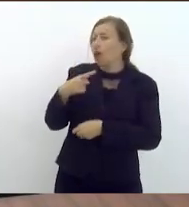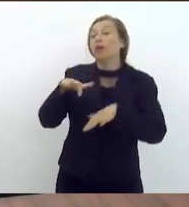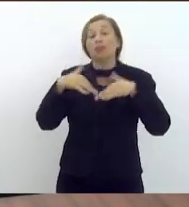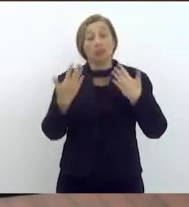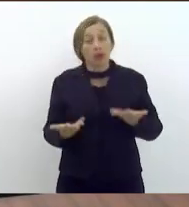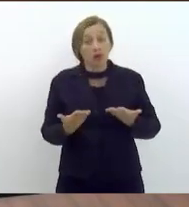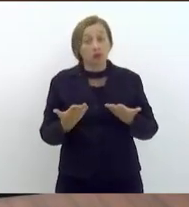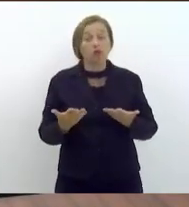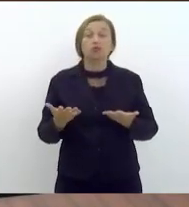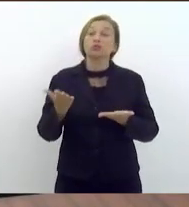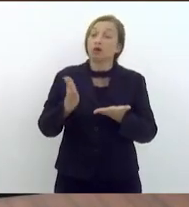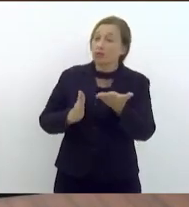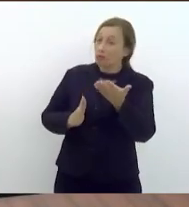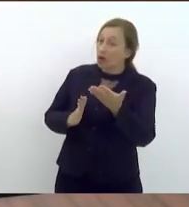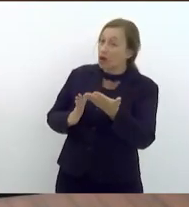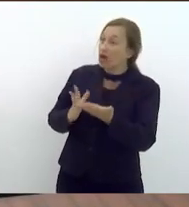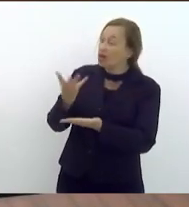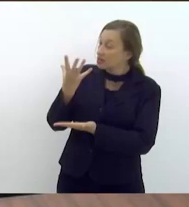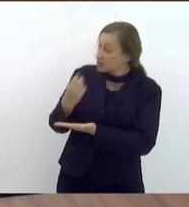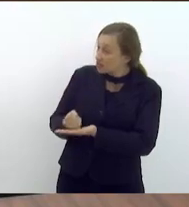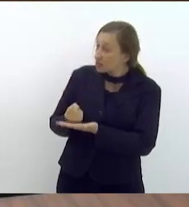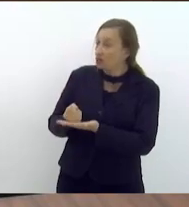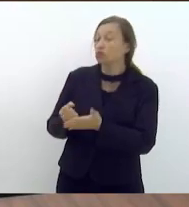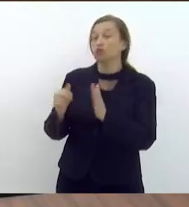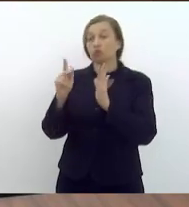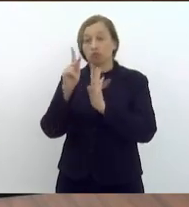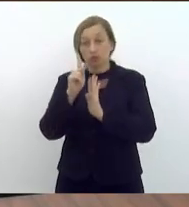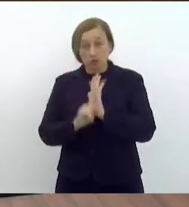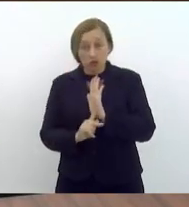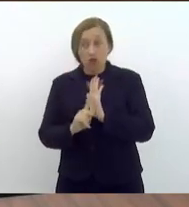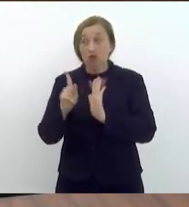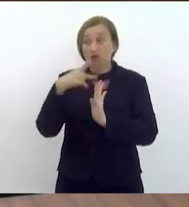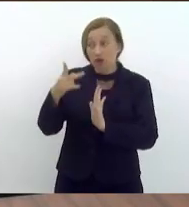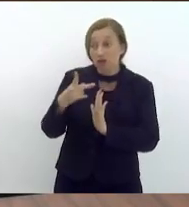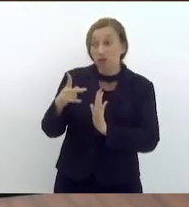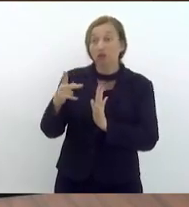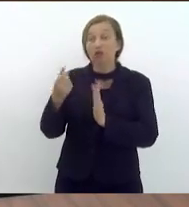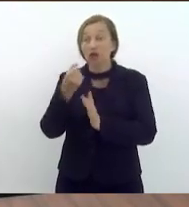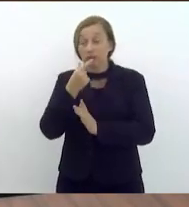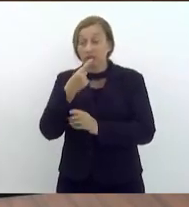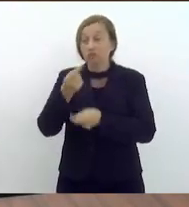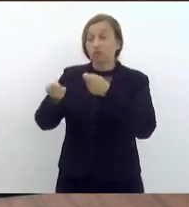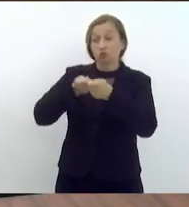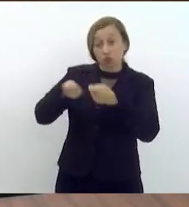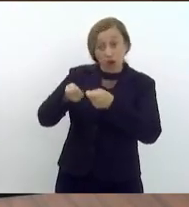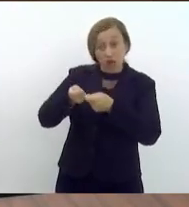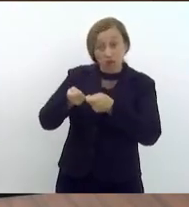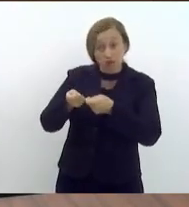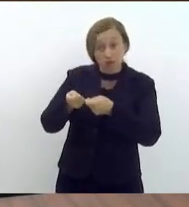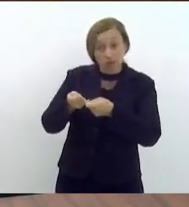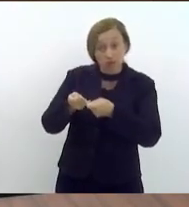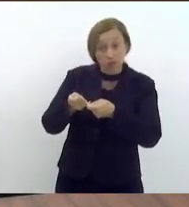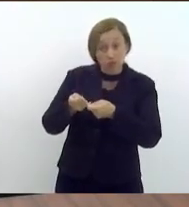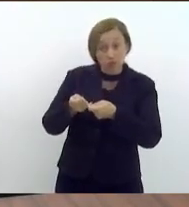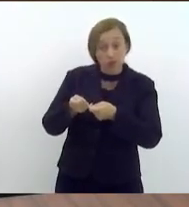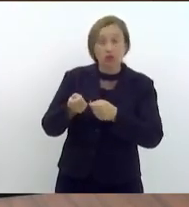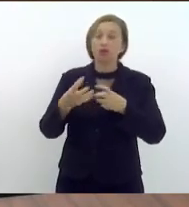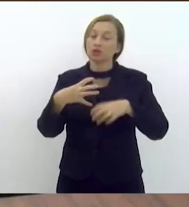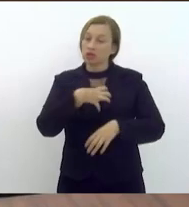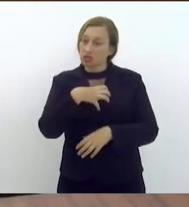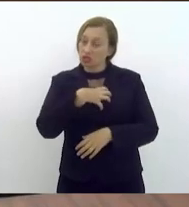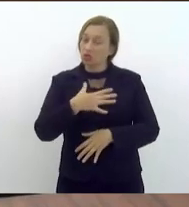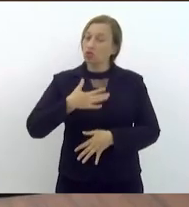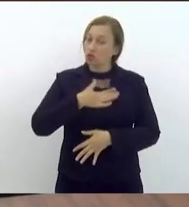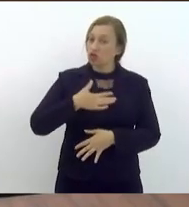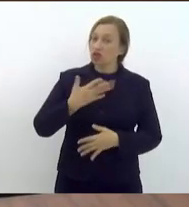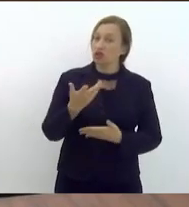nós somos favoráveis ao projeto quando falamos de um medicamento controlado não é e nesse sentido que